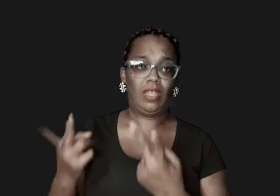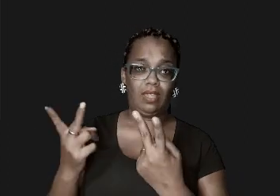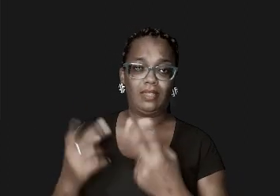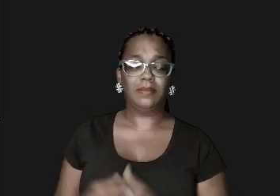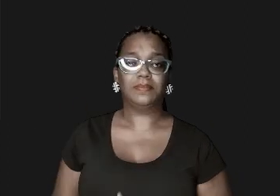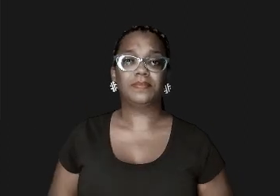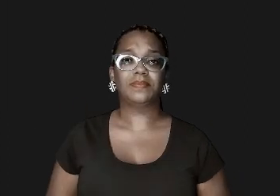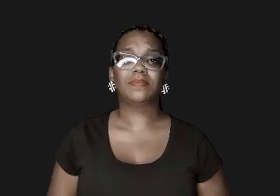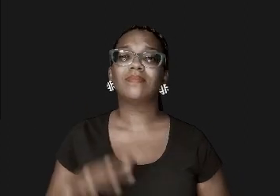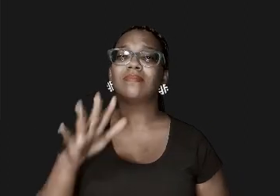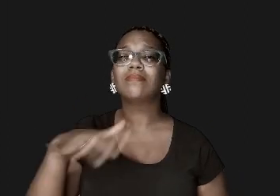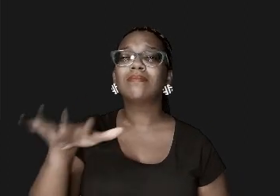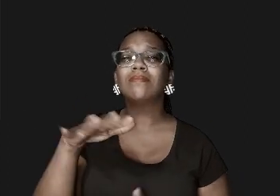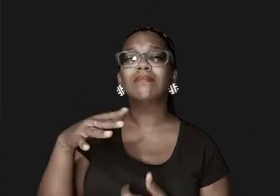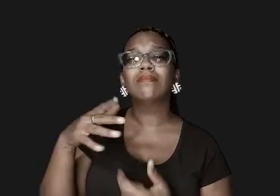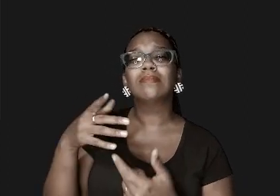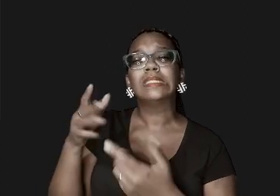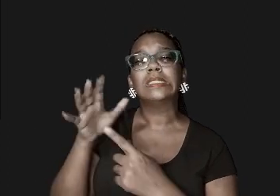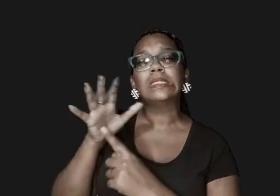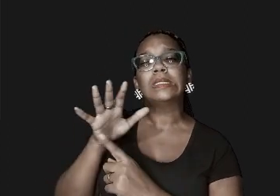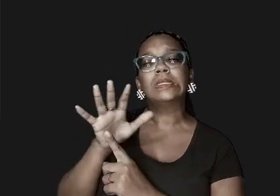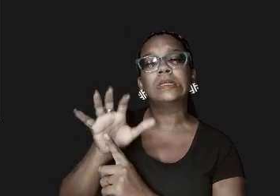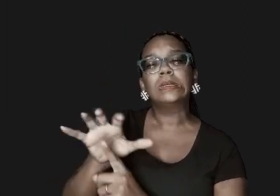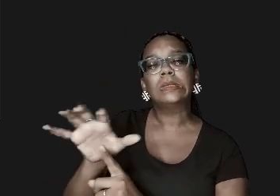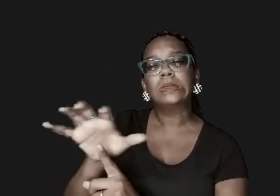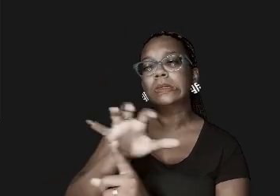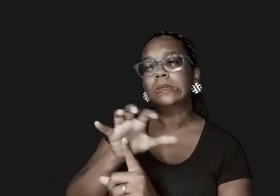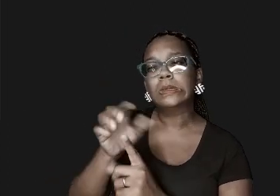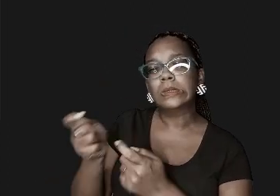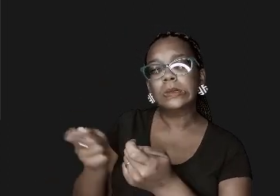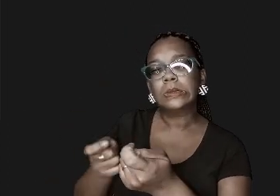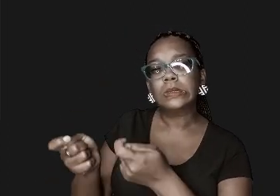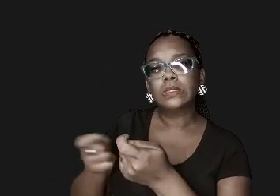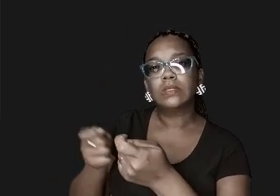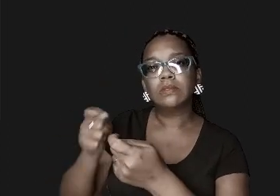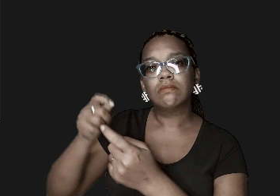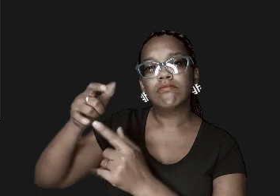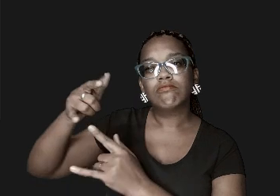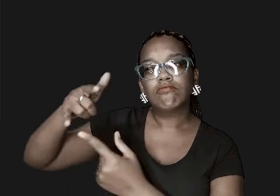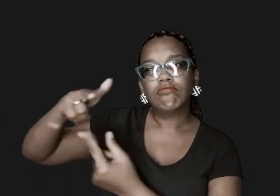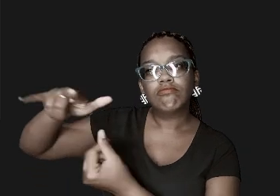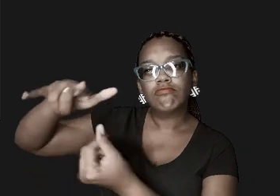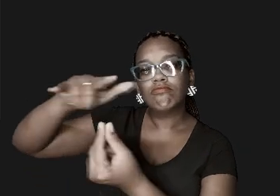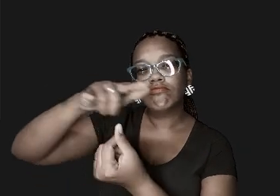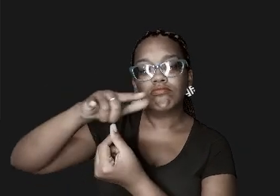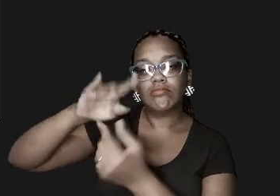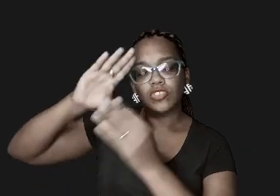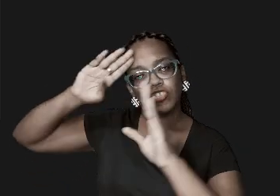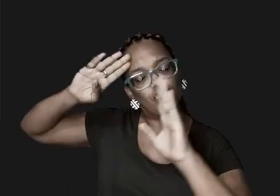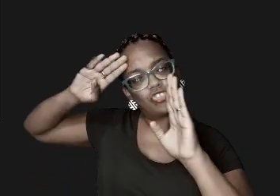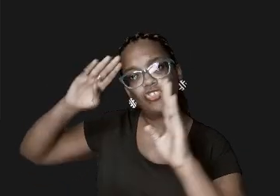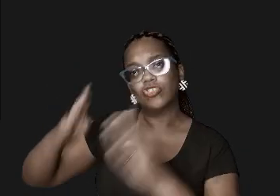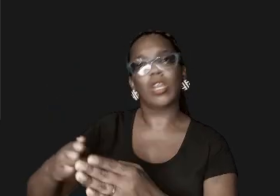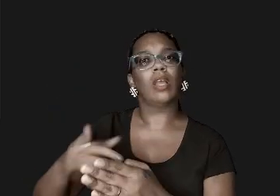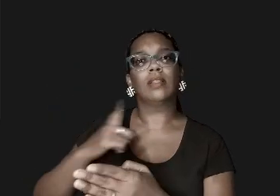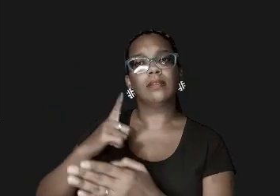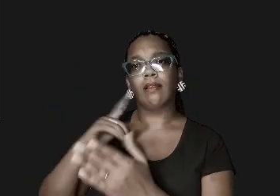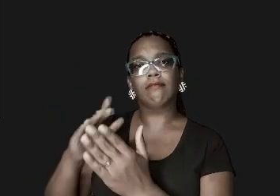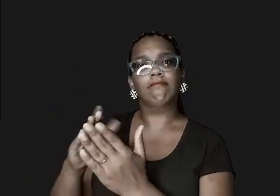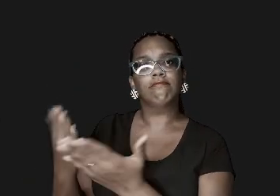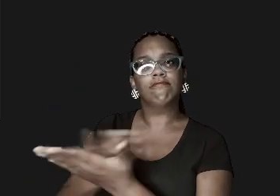um ativo faz com que investidores sejam reduzidos a sua compra ou a sua venda nessa espécie de manipulação